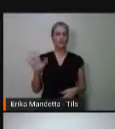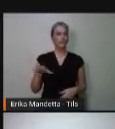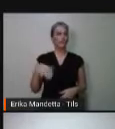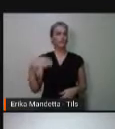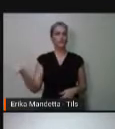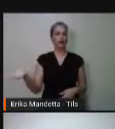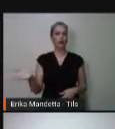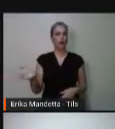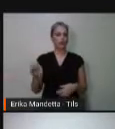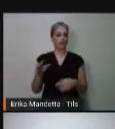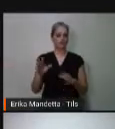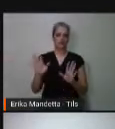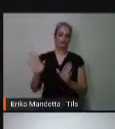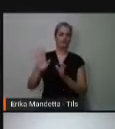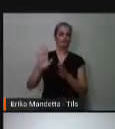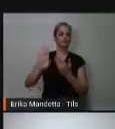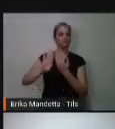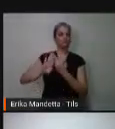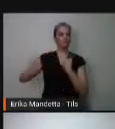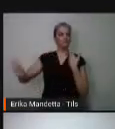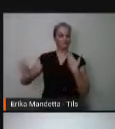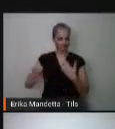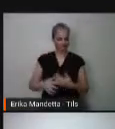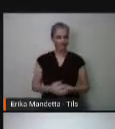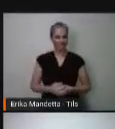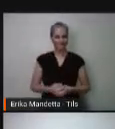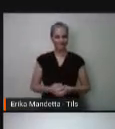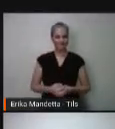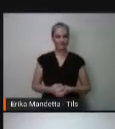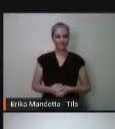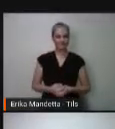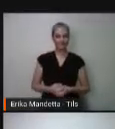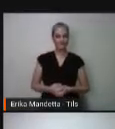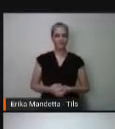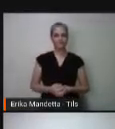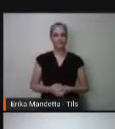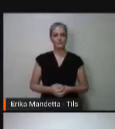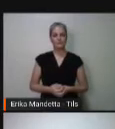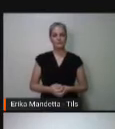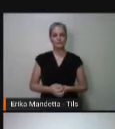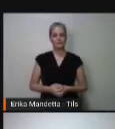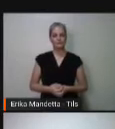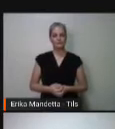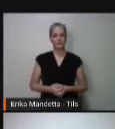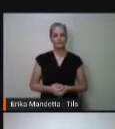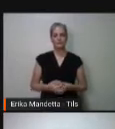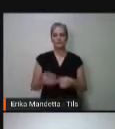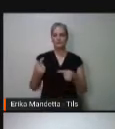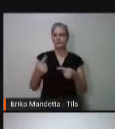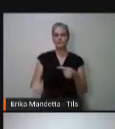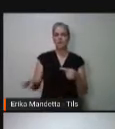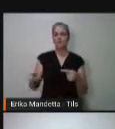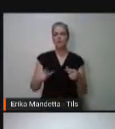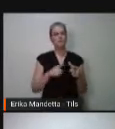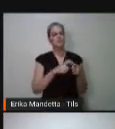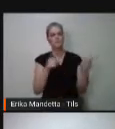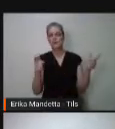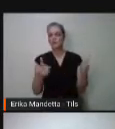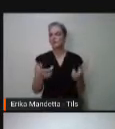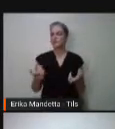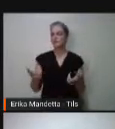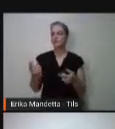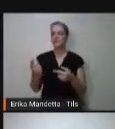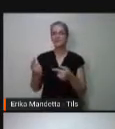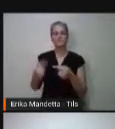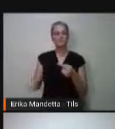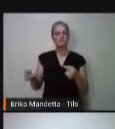do padrão, eles estão fora da média. E o fato de estar fora da média, fora desse padrão, muitas